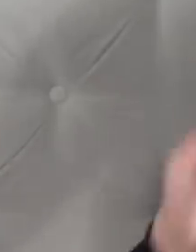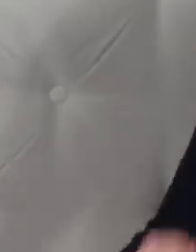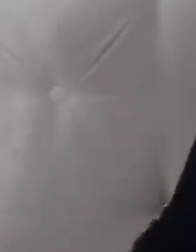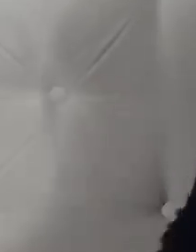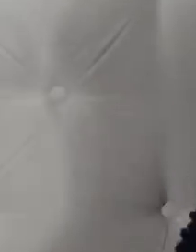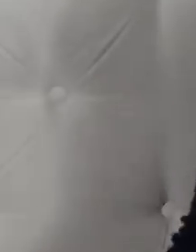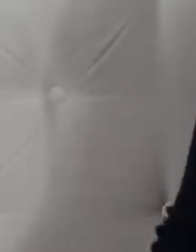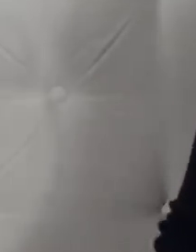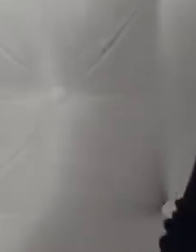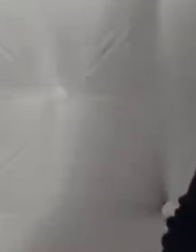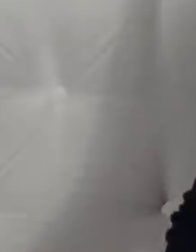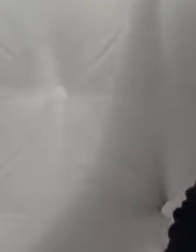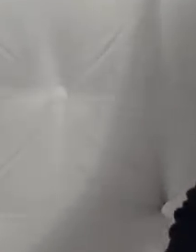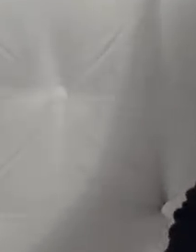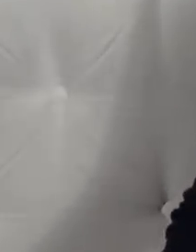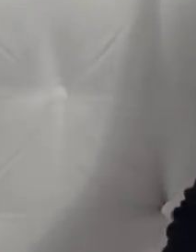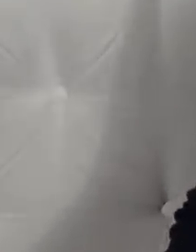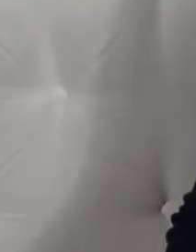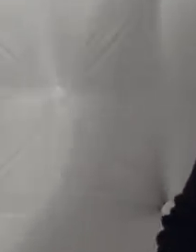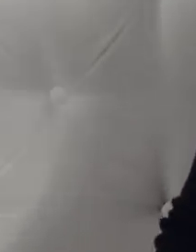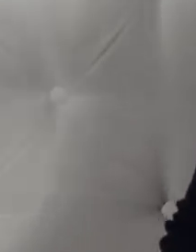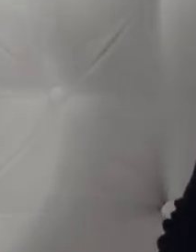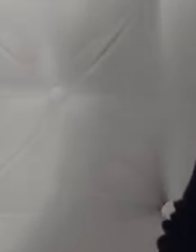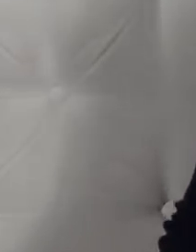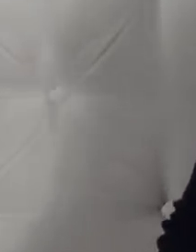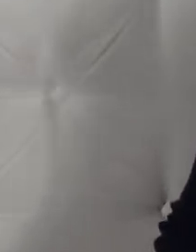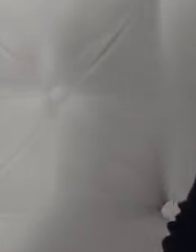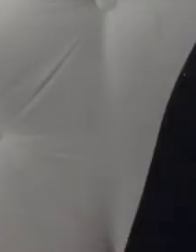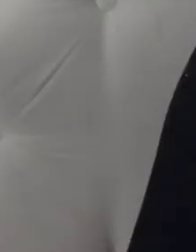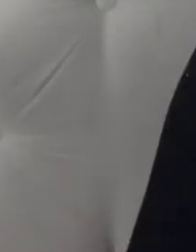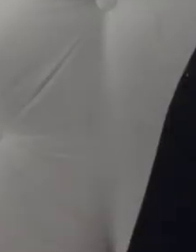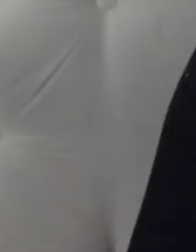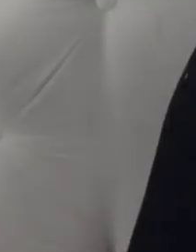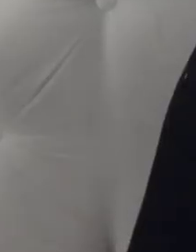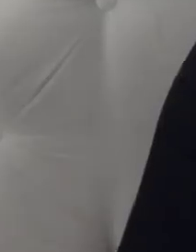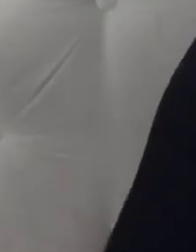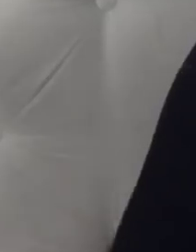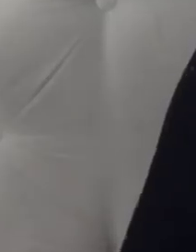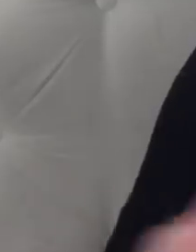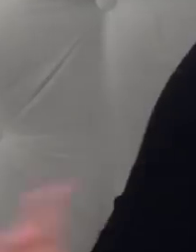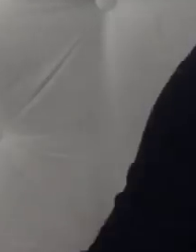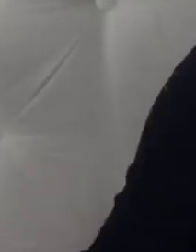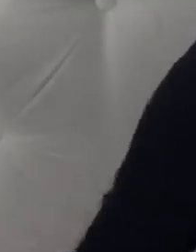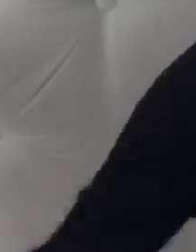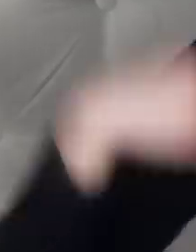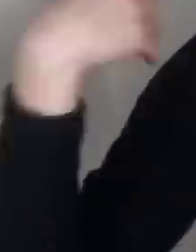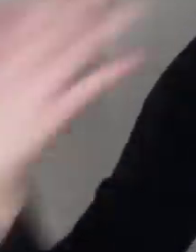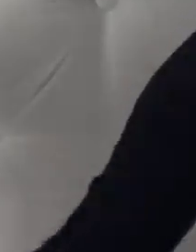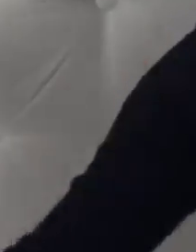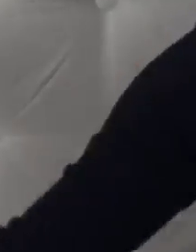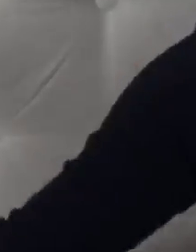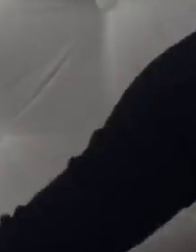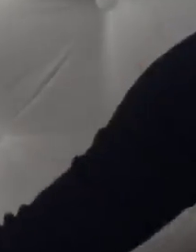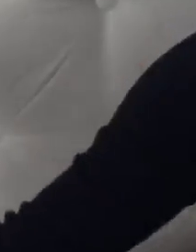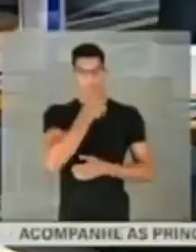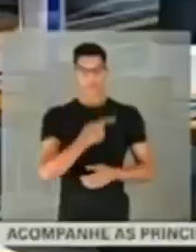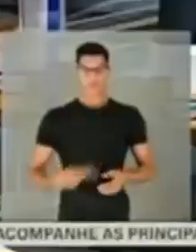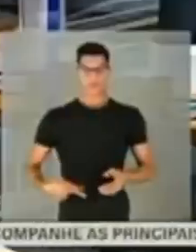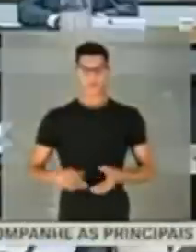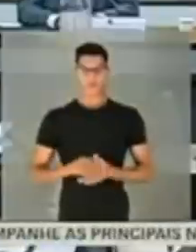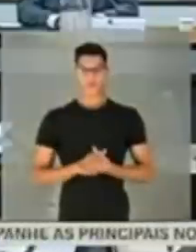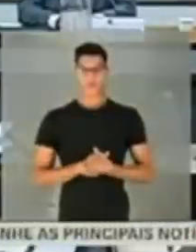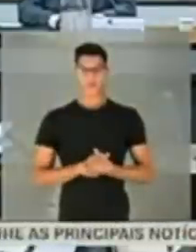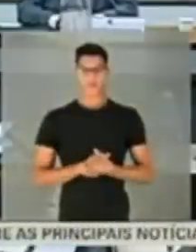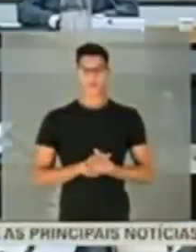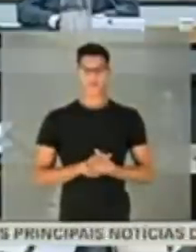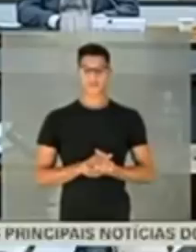pro depoente se preparar porque a base do governo ia tentar difamá-lo? Então, meu filho, o mundo não gira. Ele capota. Senhor